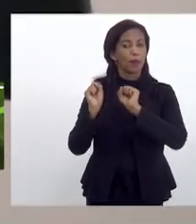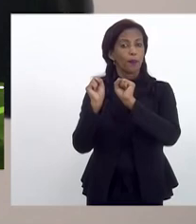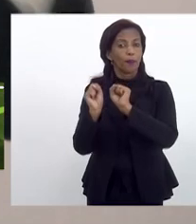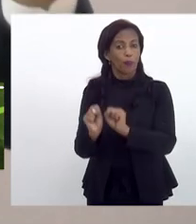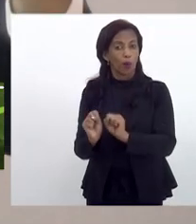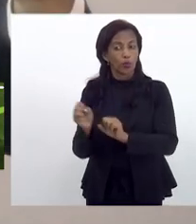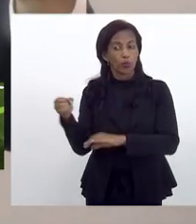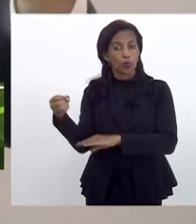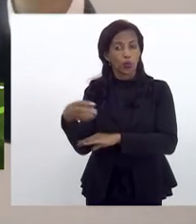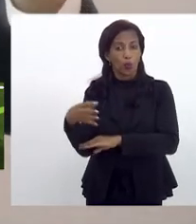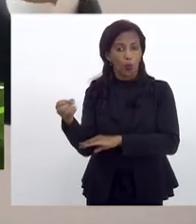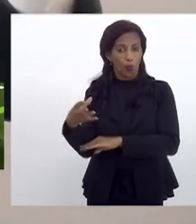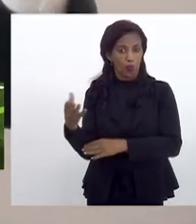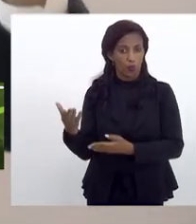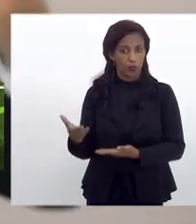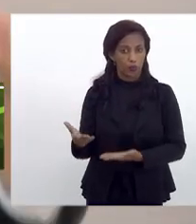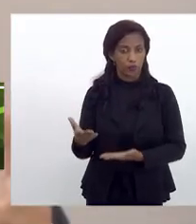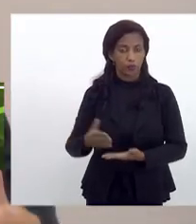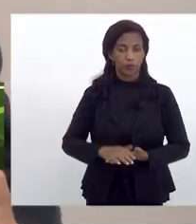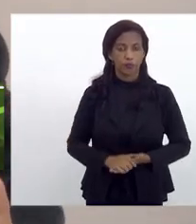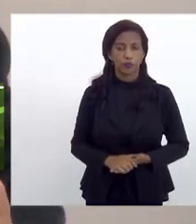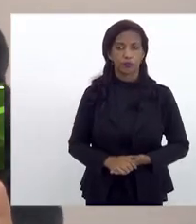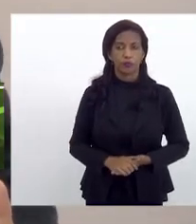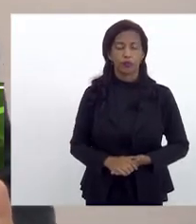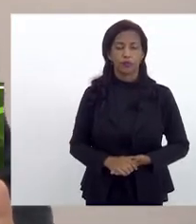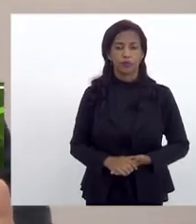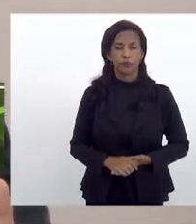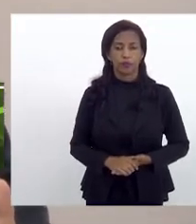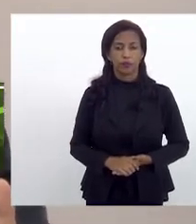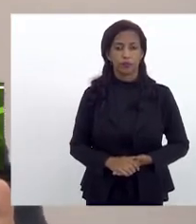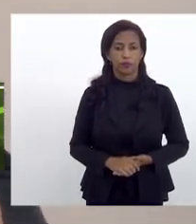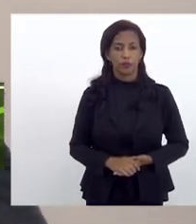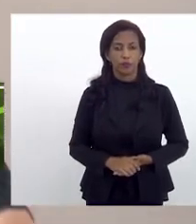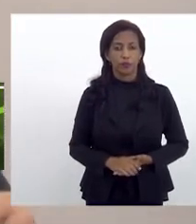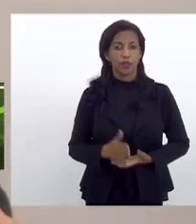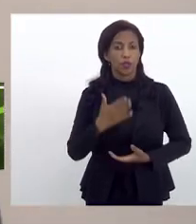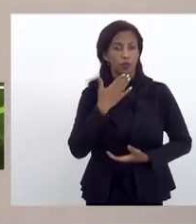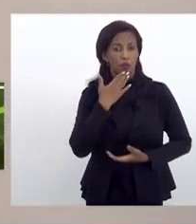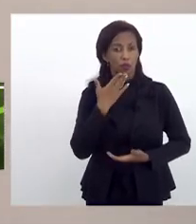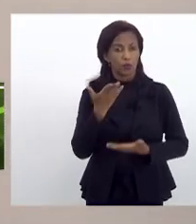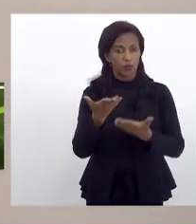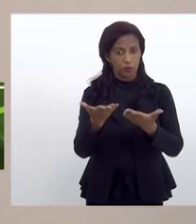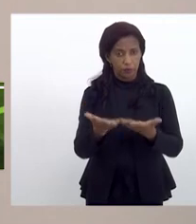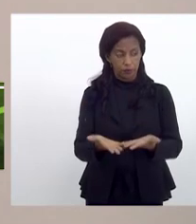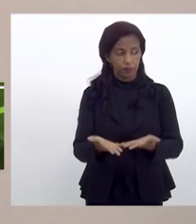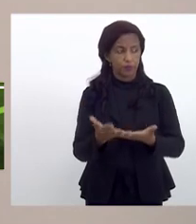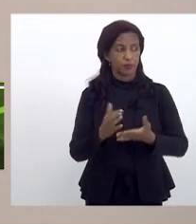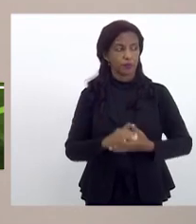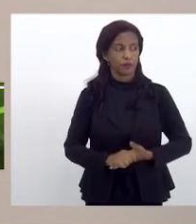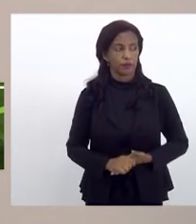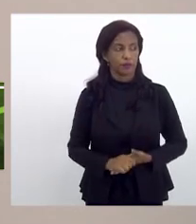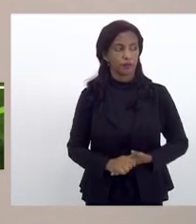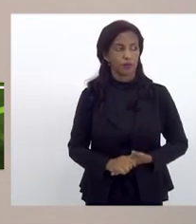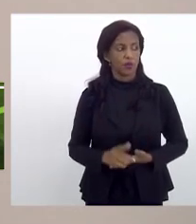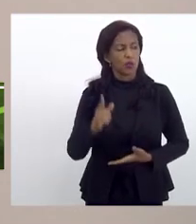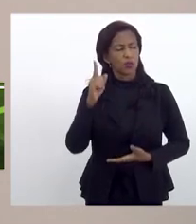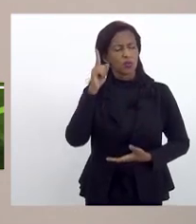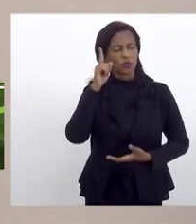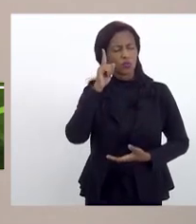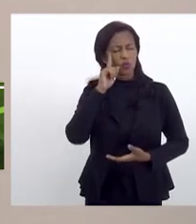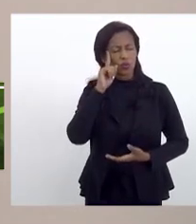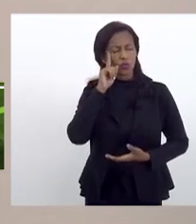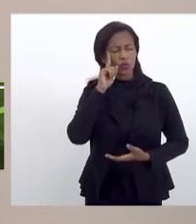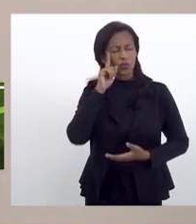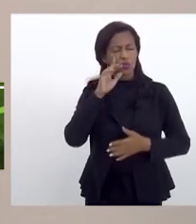os novos E aí Eu quero pedir A Vossa Excelência Que A cada dia Basta o seu